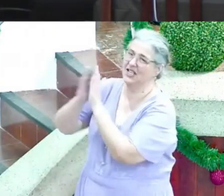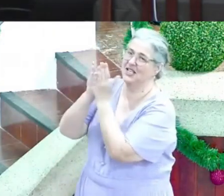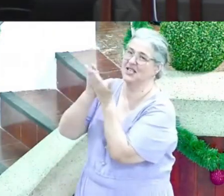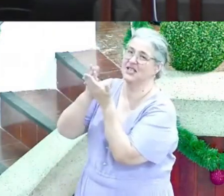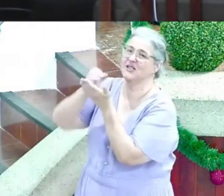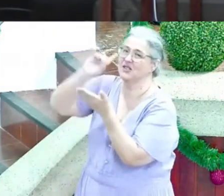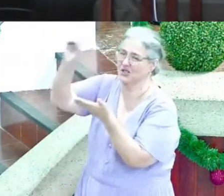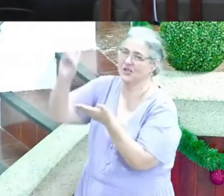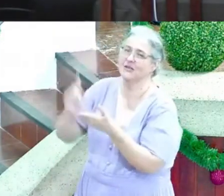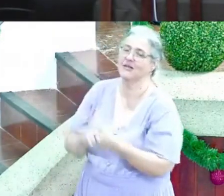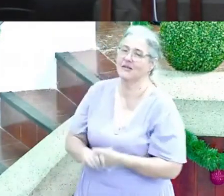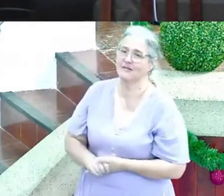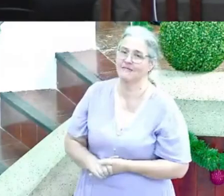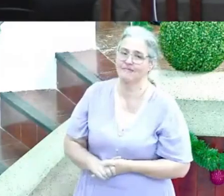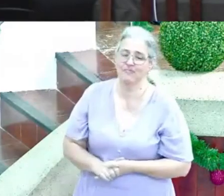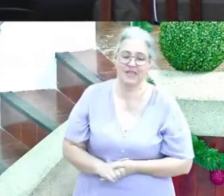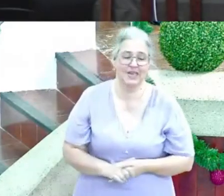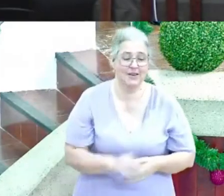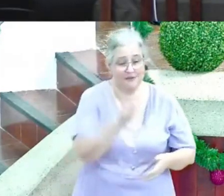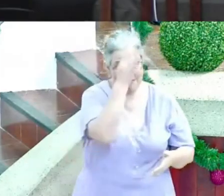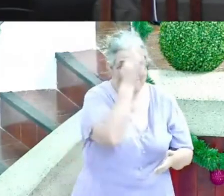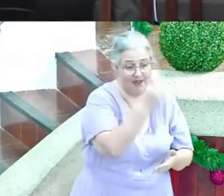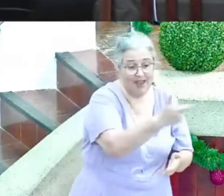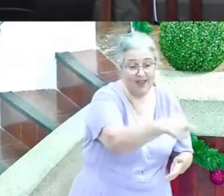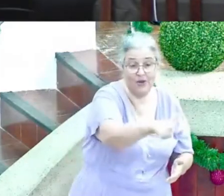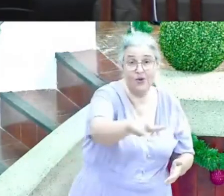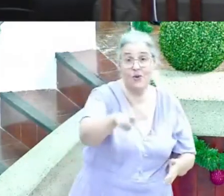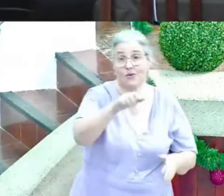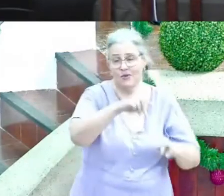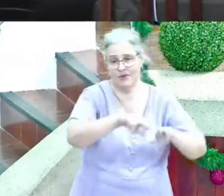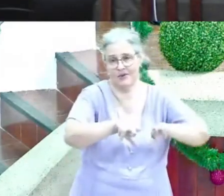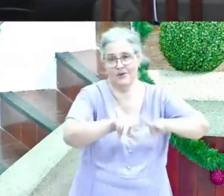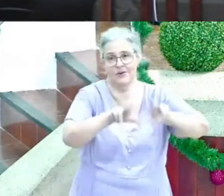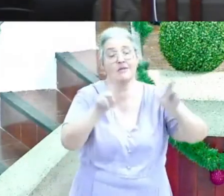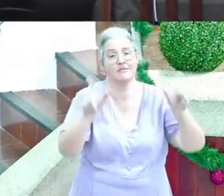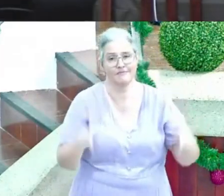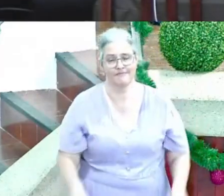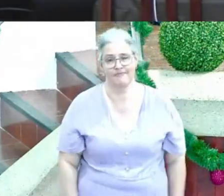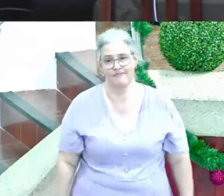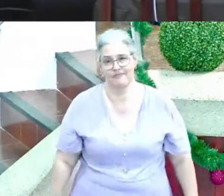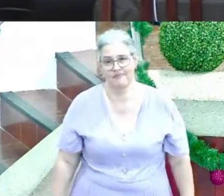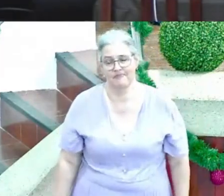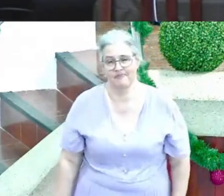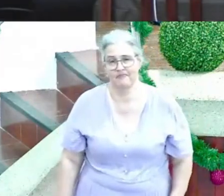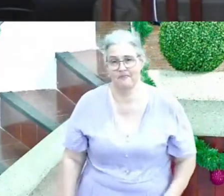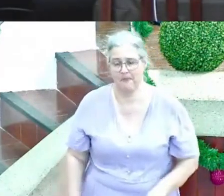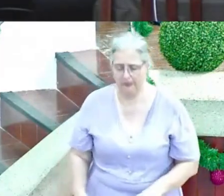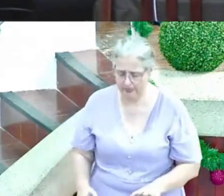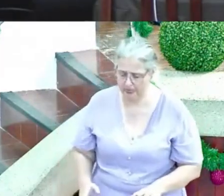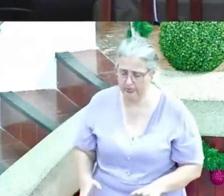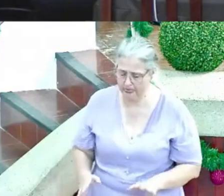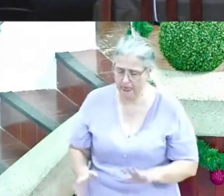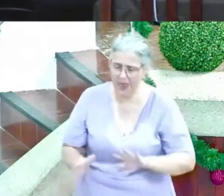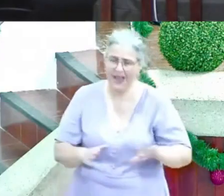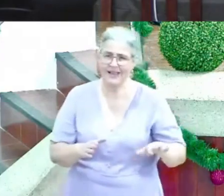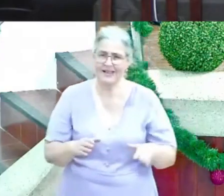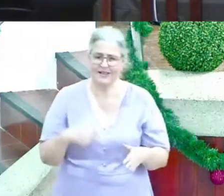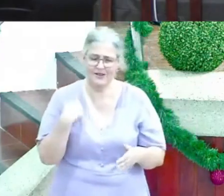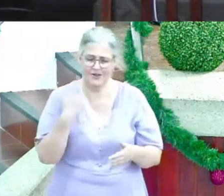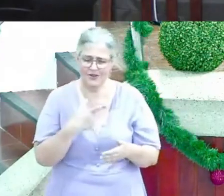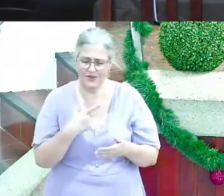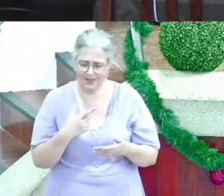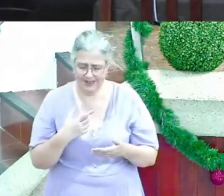lugar, em outras coisas. Mas o texto nos ensina como a inclinação natural de